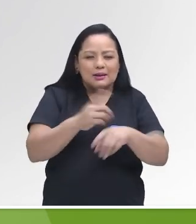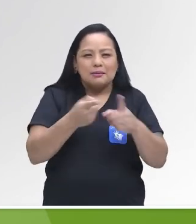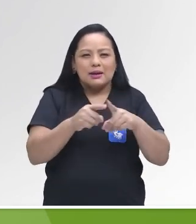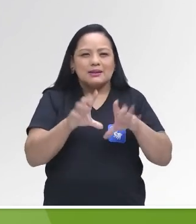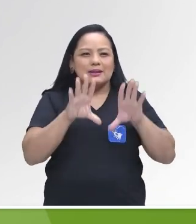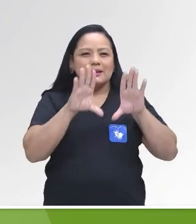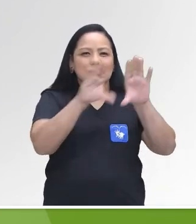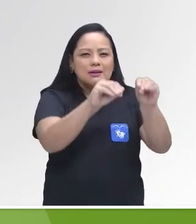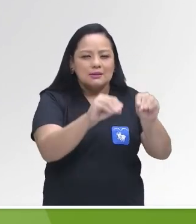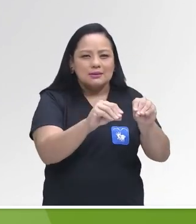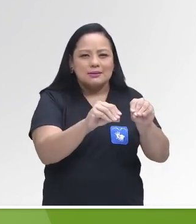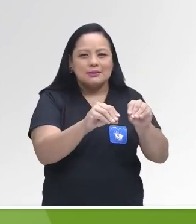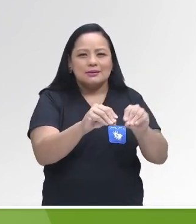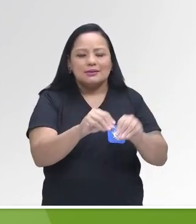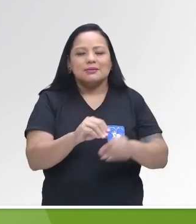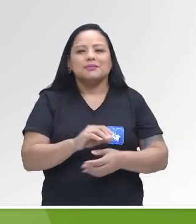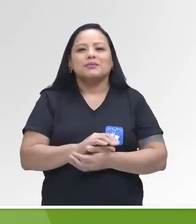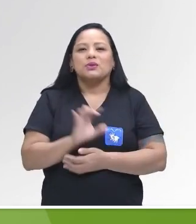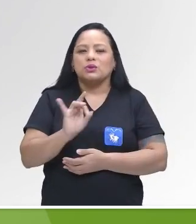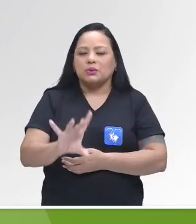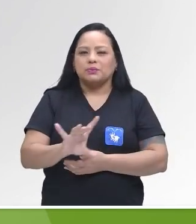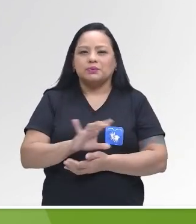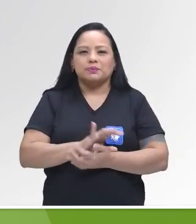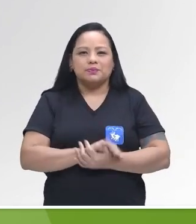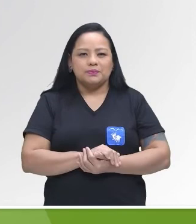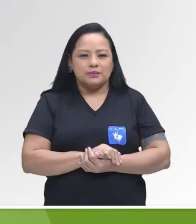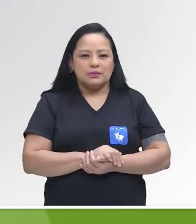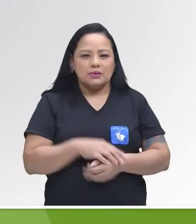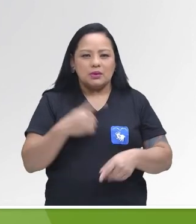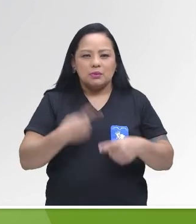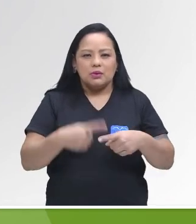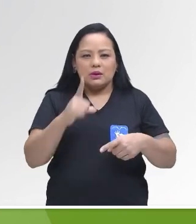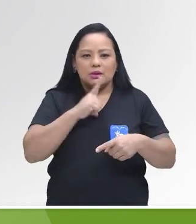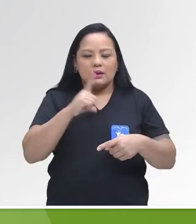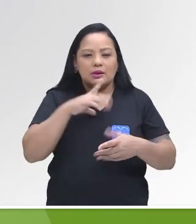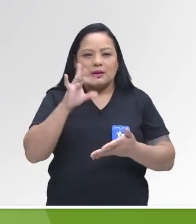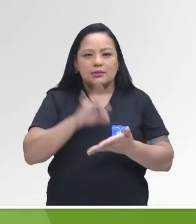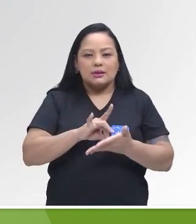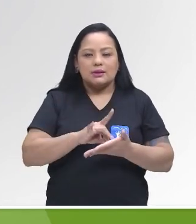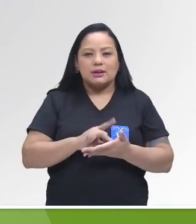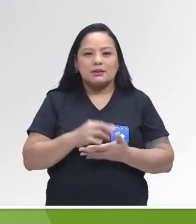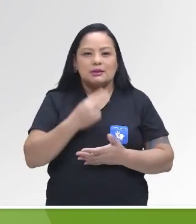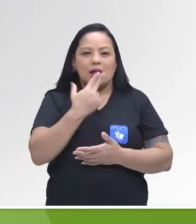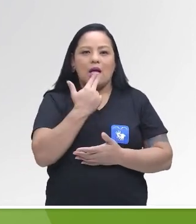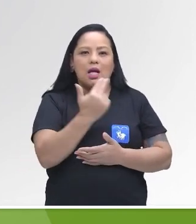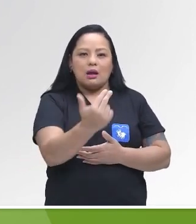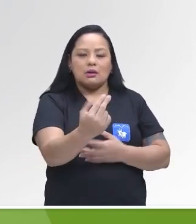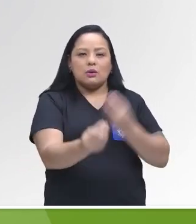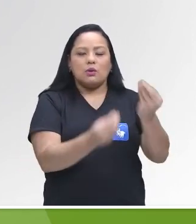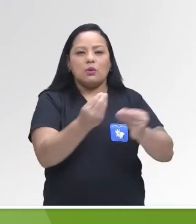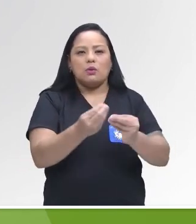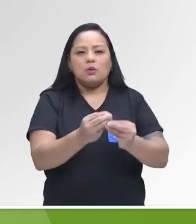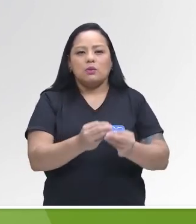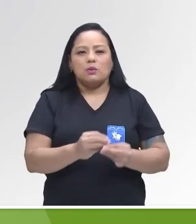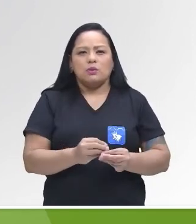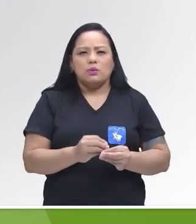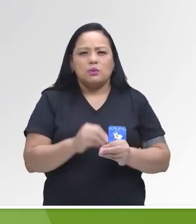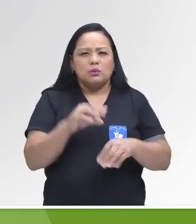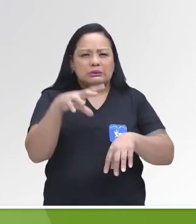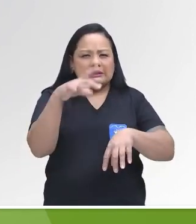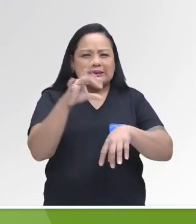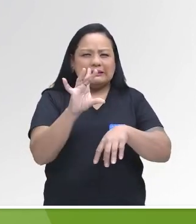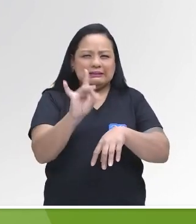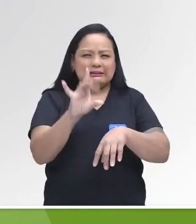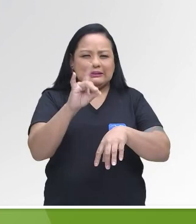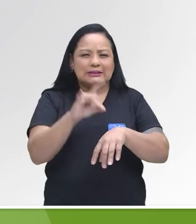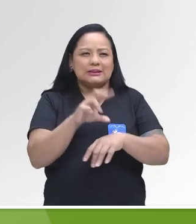capturar ali a presa, tá? Porque eles possuem, na verdade, a língua com um aspecto bem pegajoso, né? Elas são